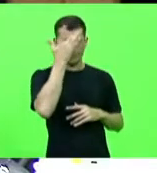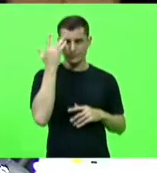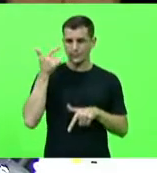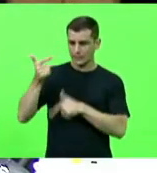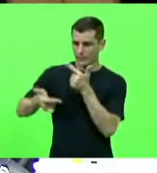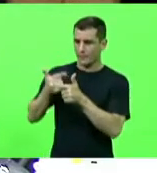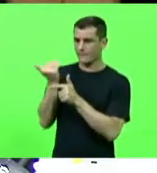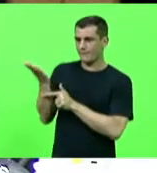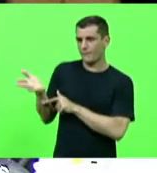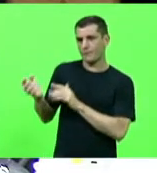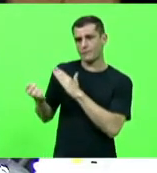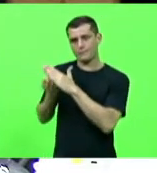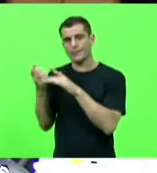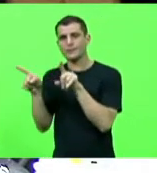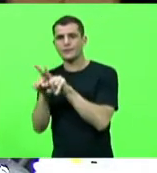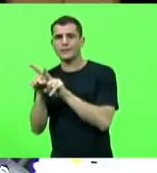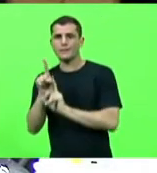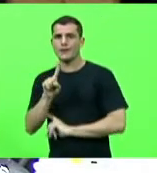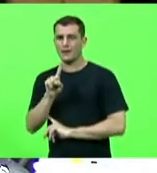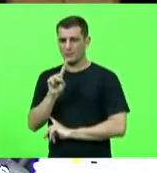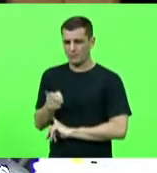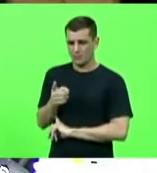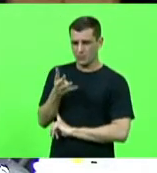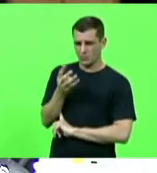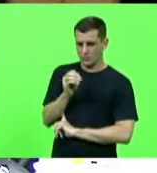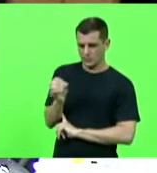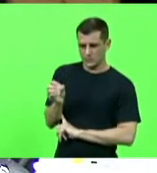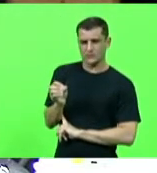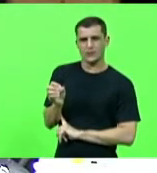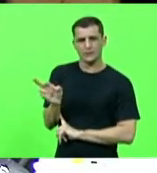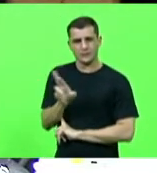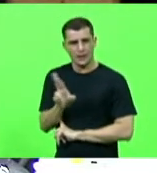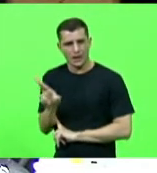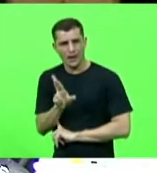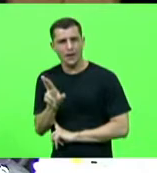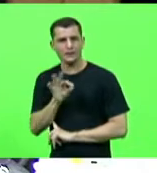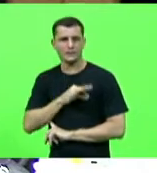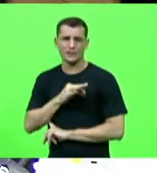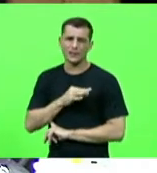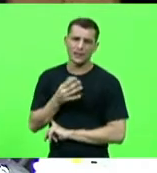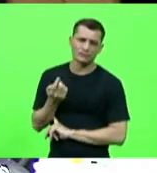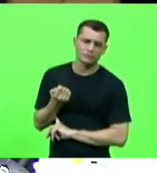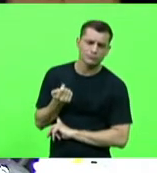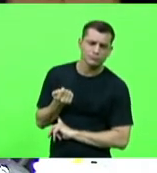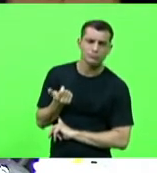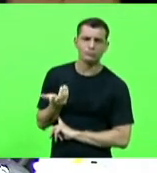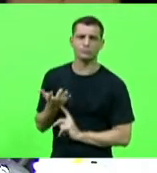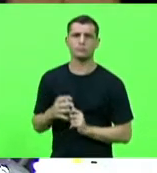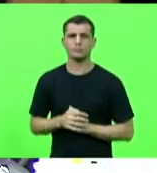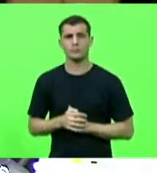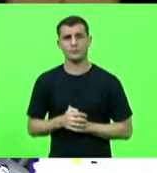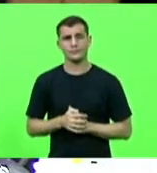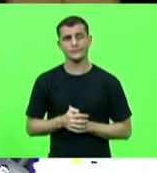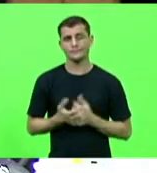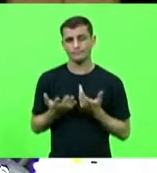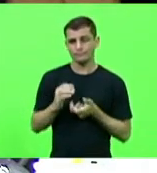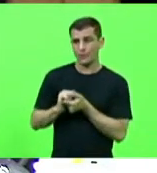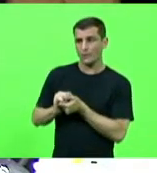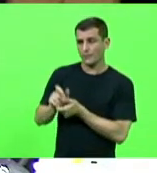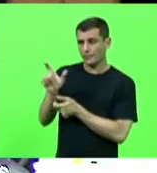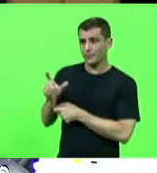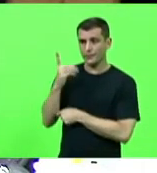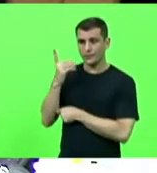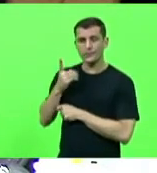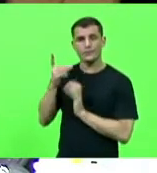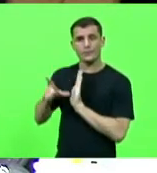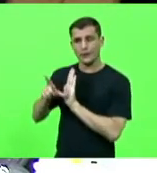1.500. Eu quero aqui cumprimentar o deputado Ivan Nates, não é de se comemorar, é a gente ficar chateado e muito triste que